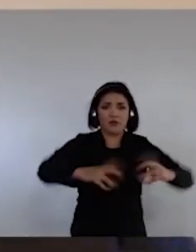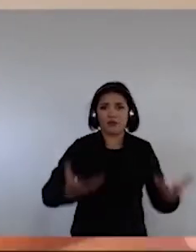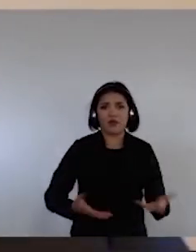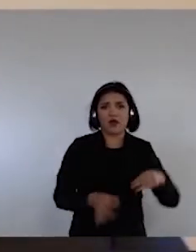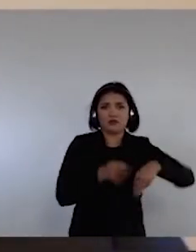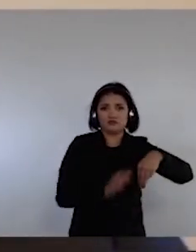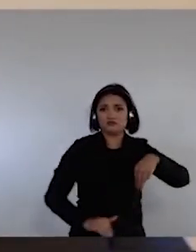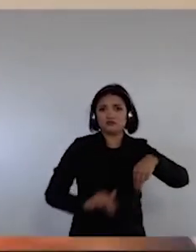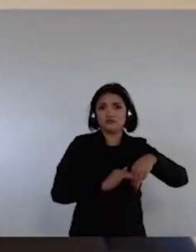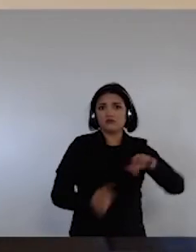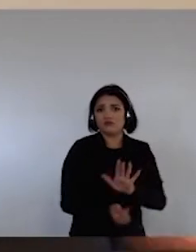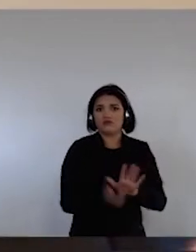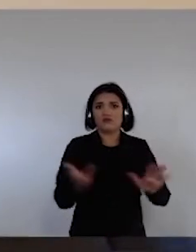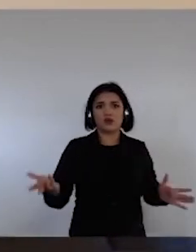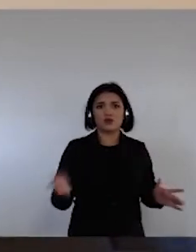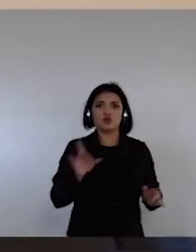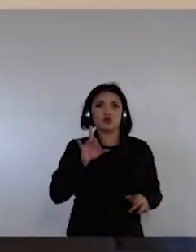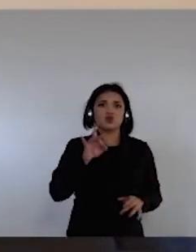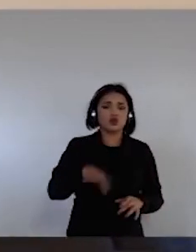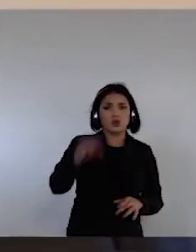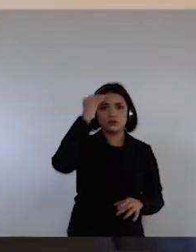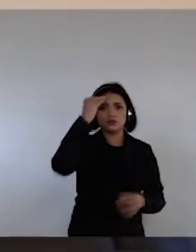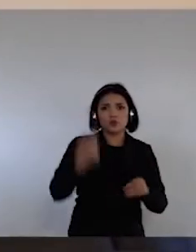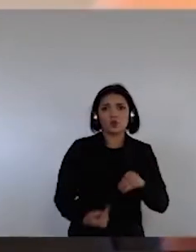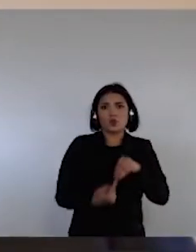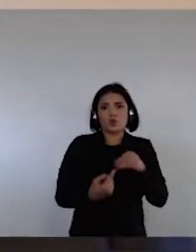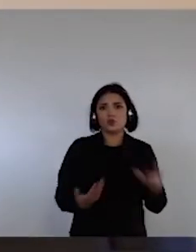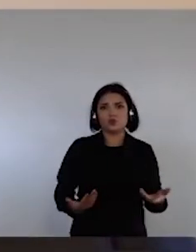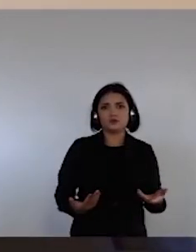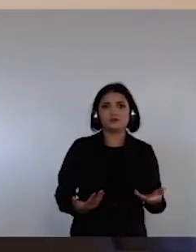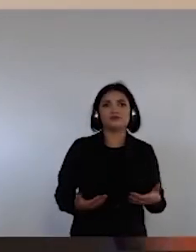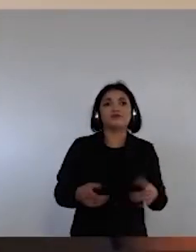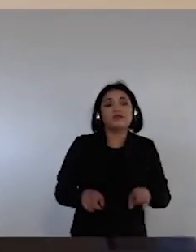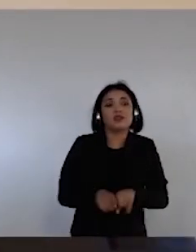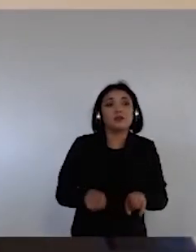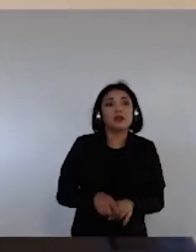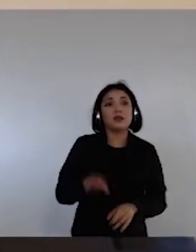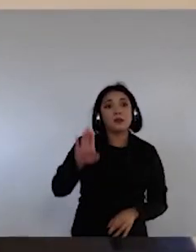processo legal. Então, a celeridade ou a necessidade de produção